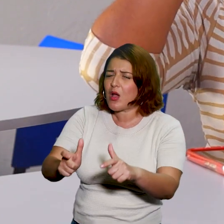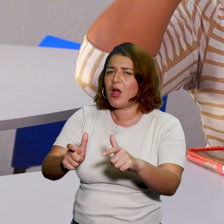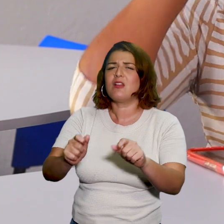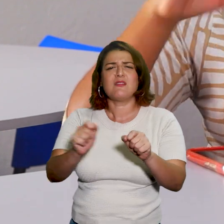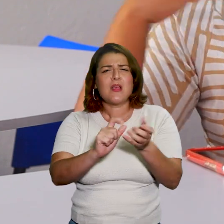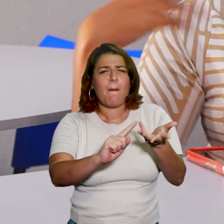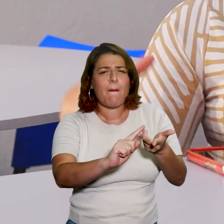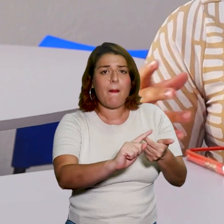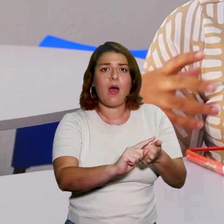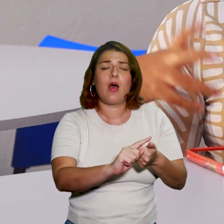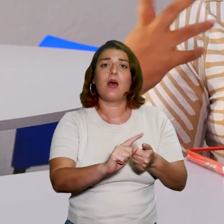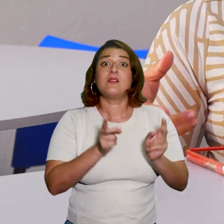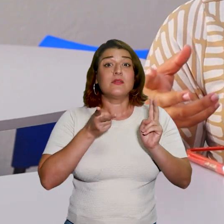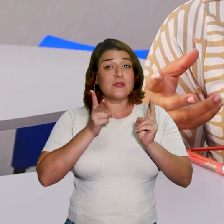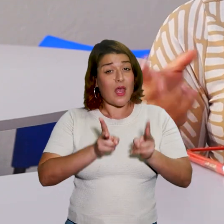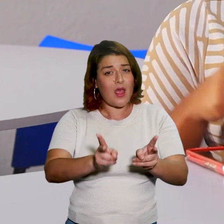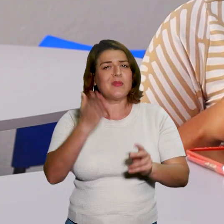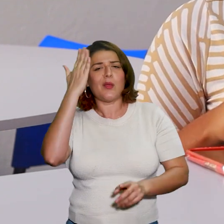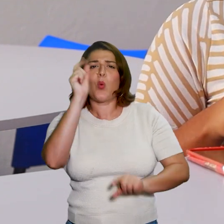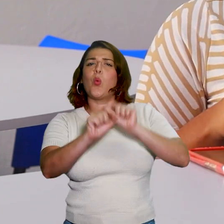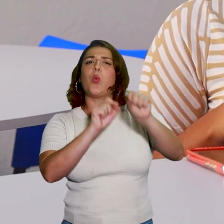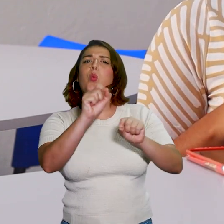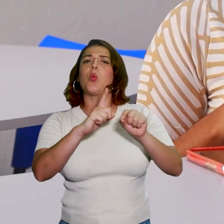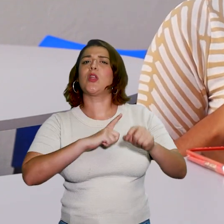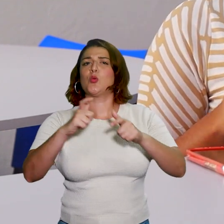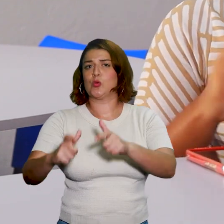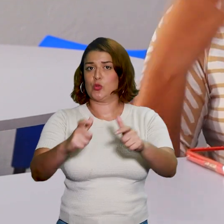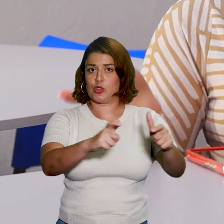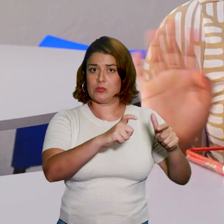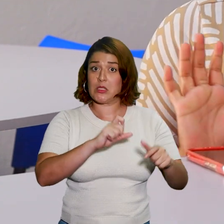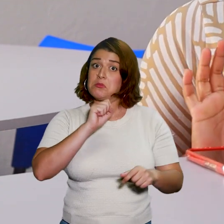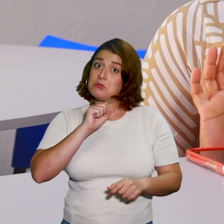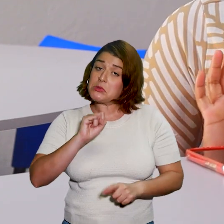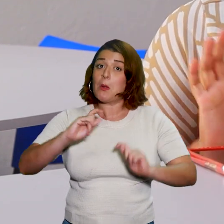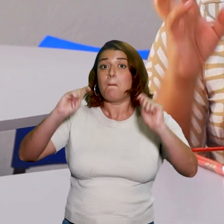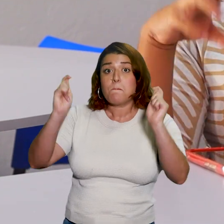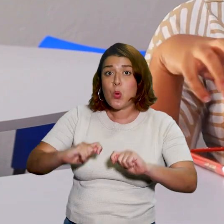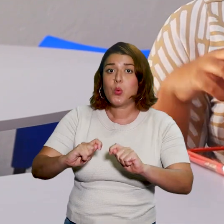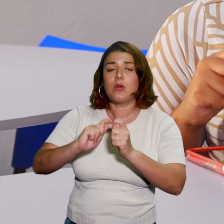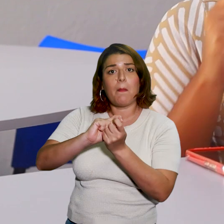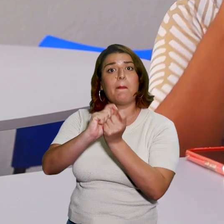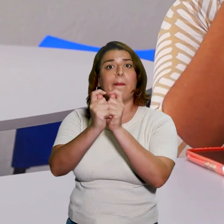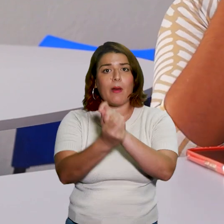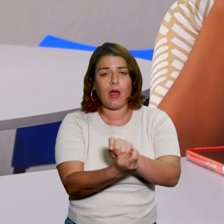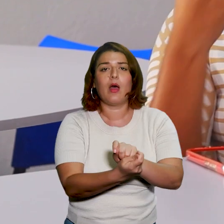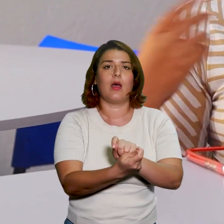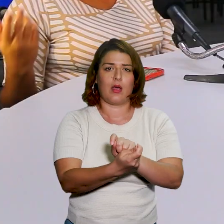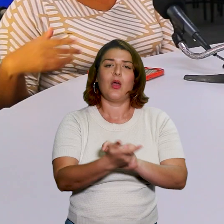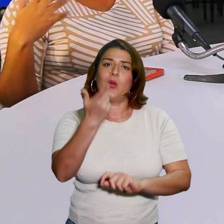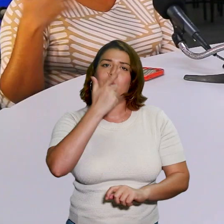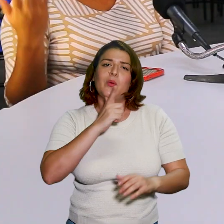aquilo, que não sei o quê. Sempre querendo saber o que tinha, o que não tinha, e se era possível deles acrescentarem